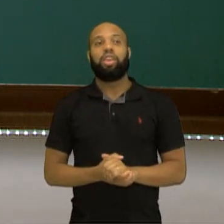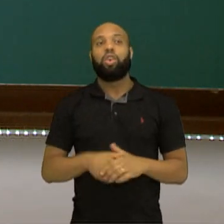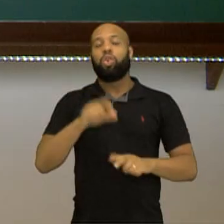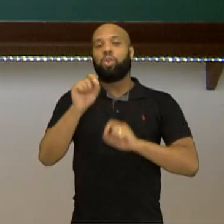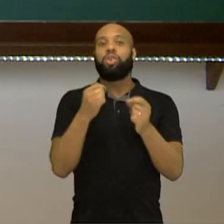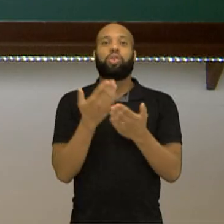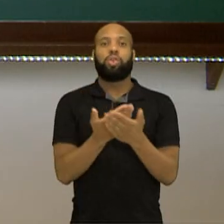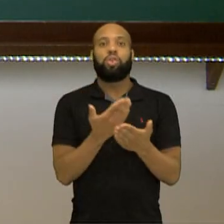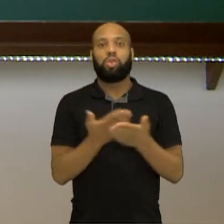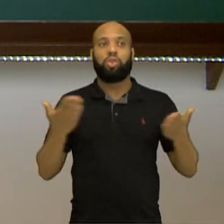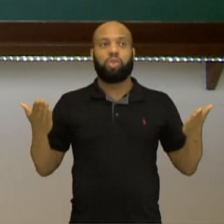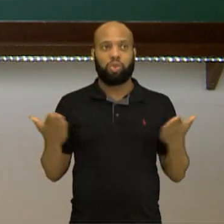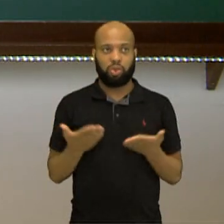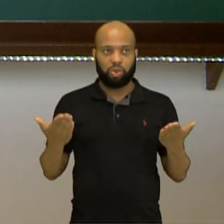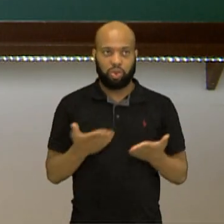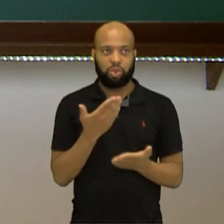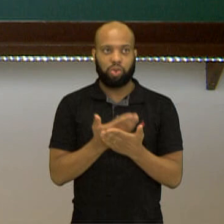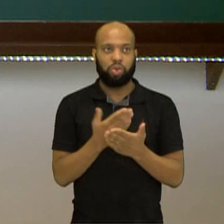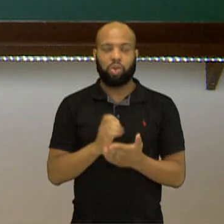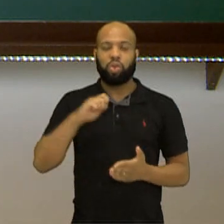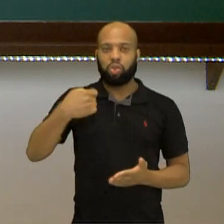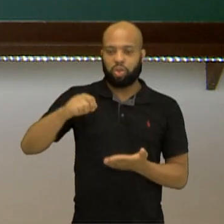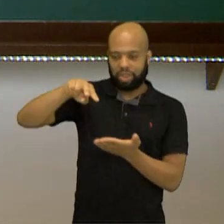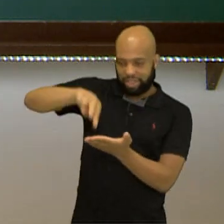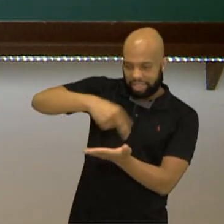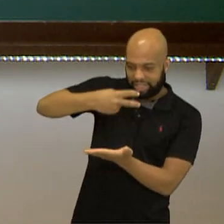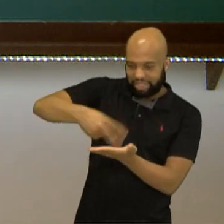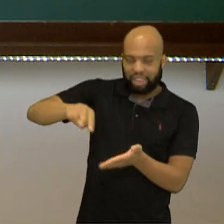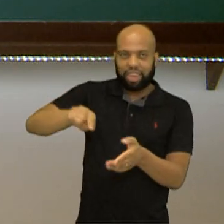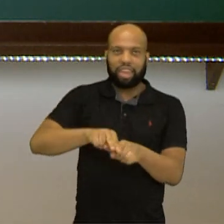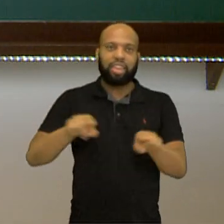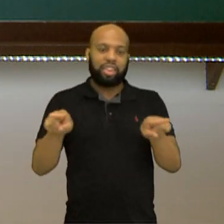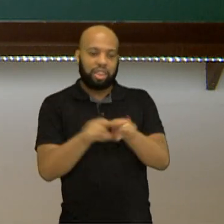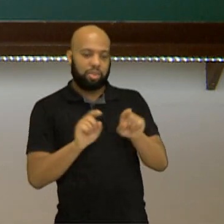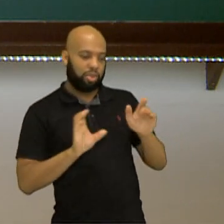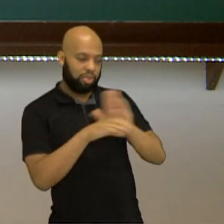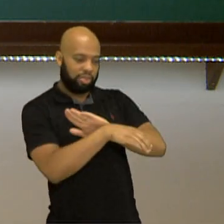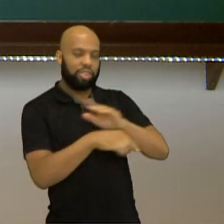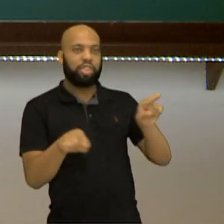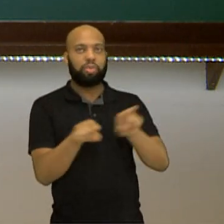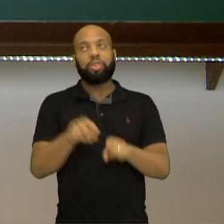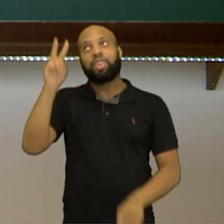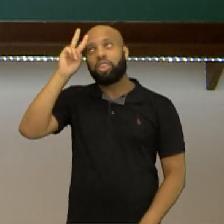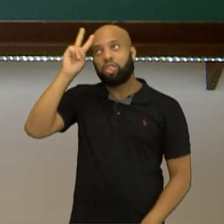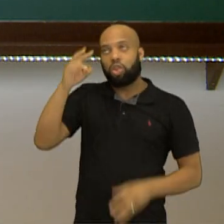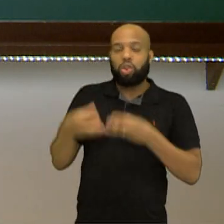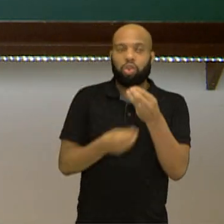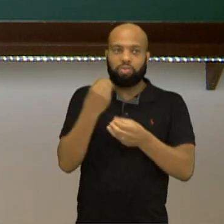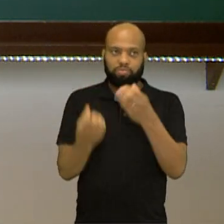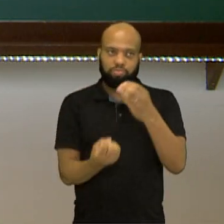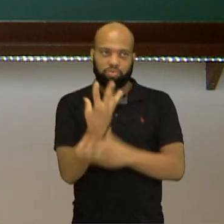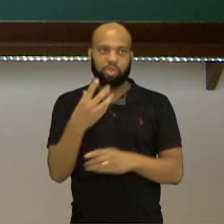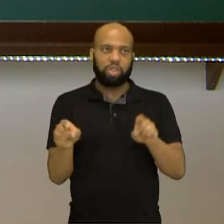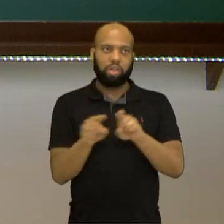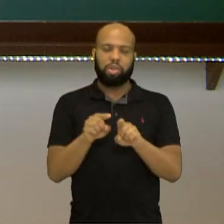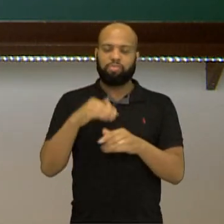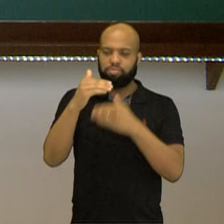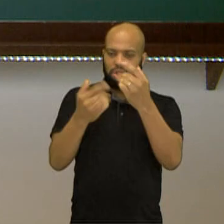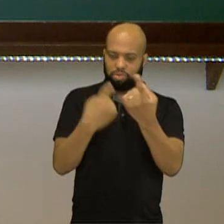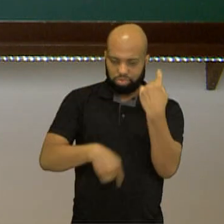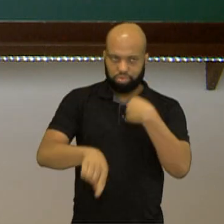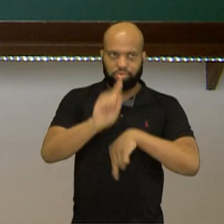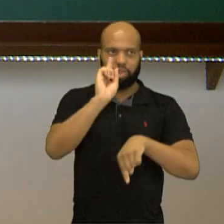a gente viu nessa aula de hoje? A gente viu sobre o skate a sua definição, o histórico, como ele surgiu, a sua